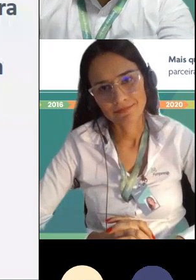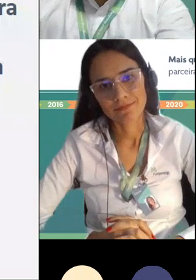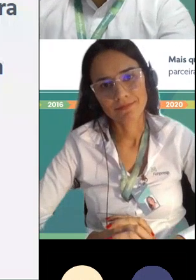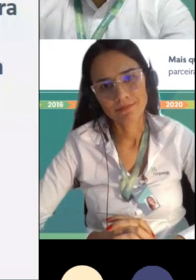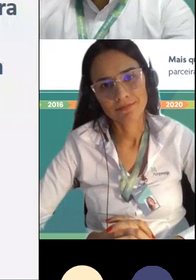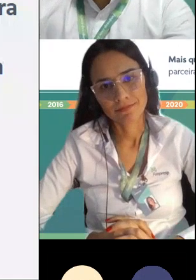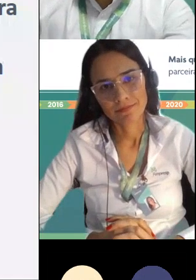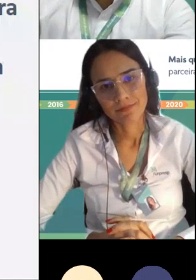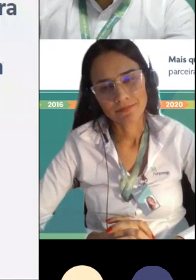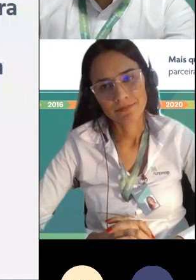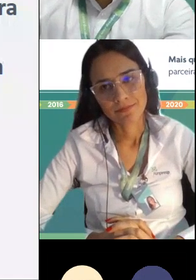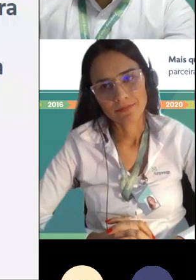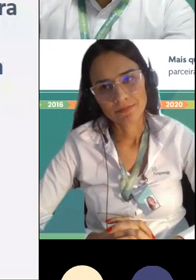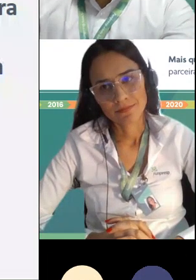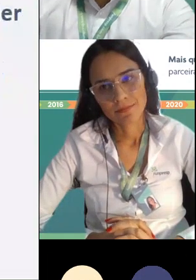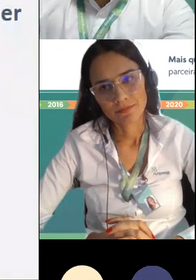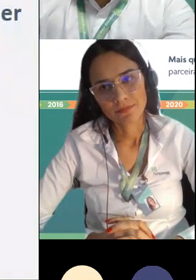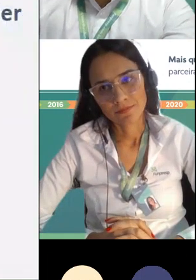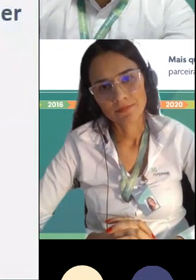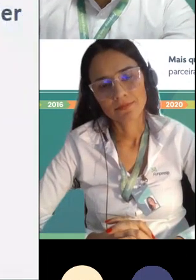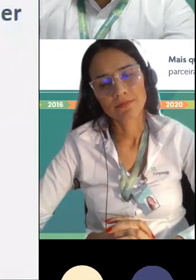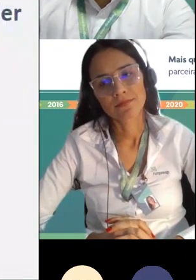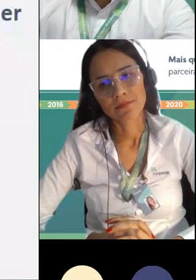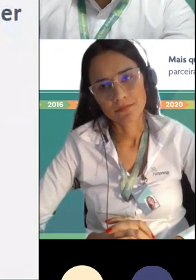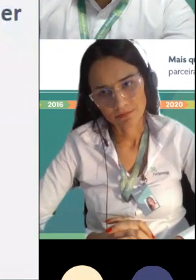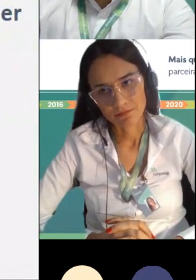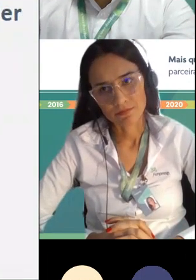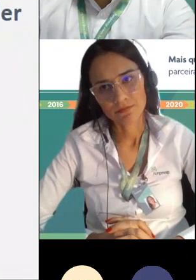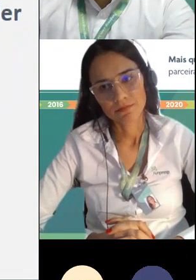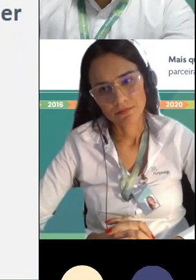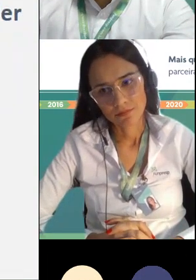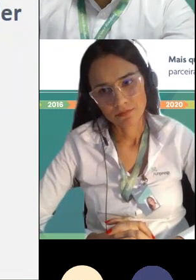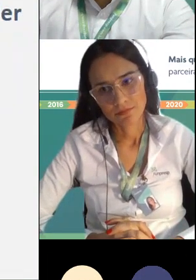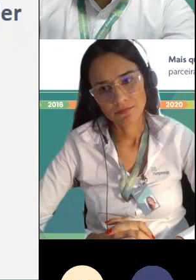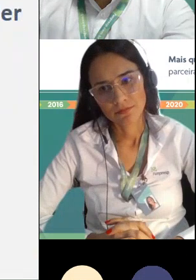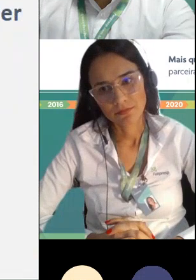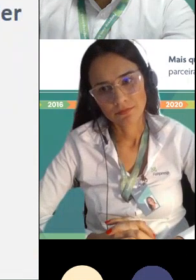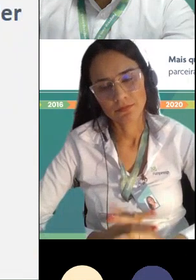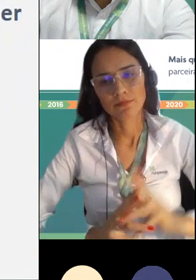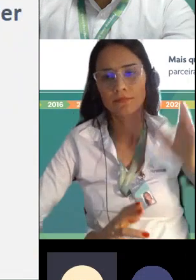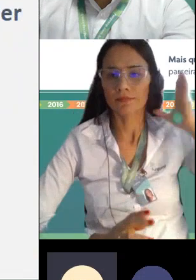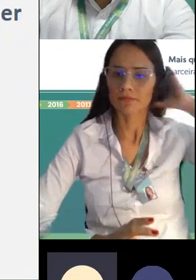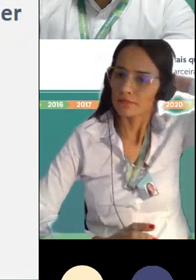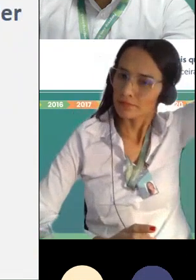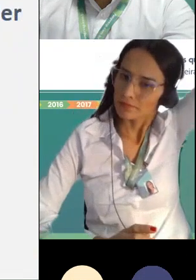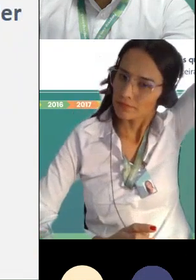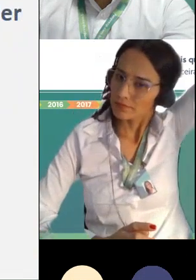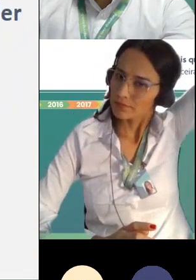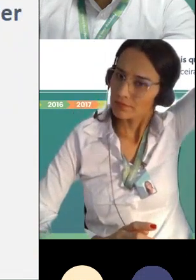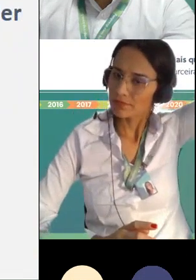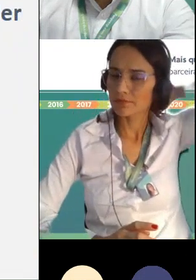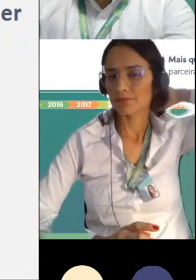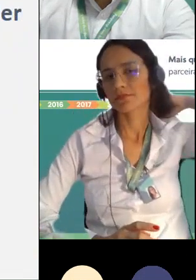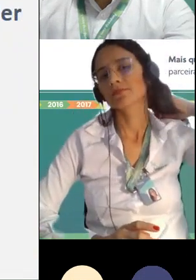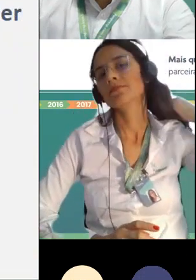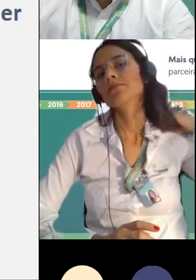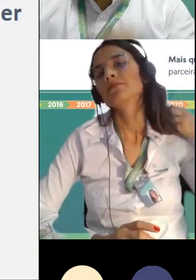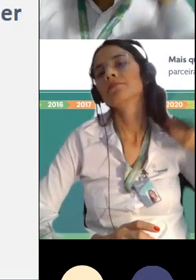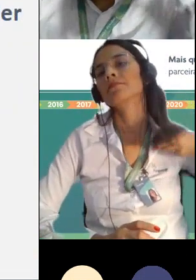tá? Isso a gente está falando de aposentadoria normal. E eu estava prosseguindo aqui para aposentadoria por